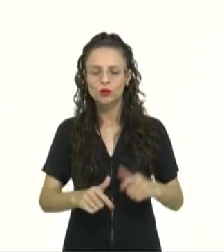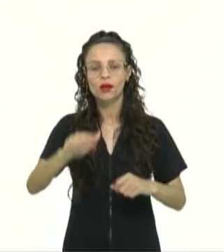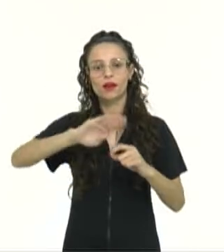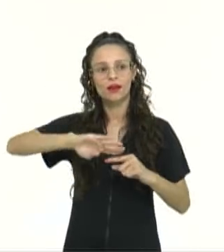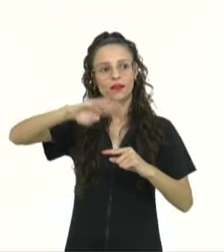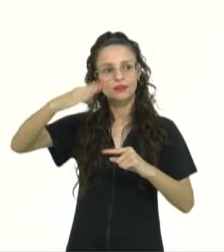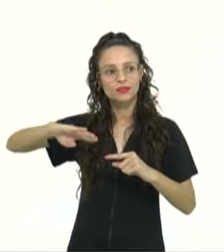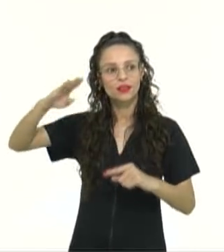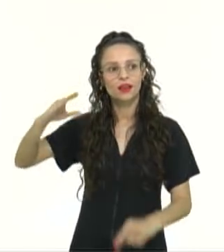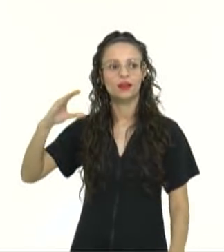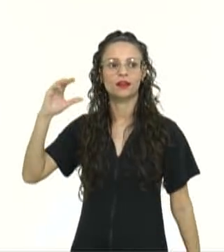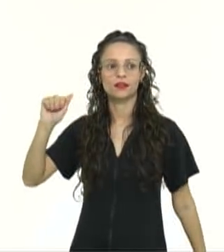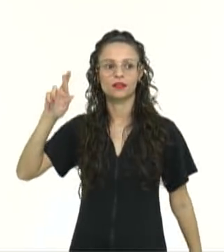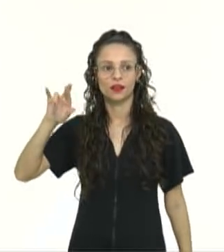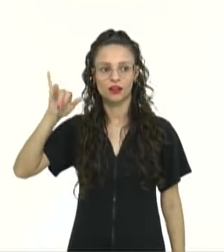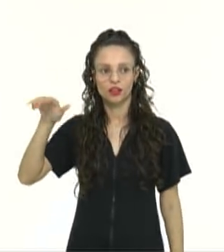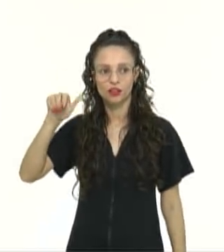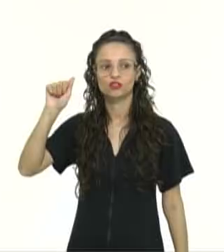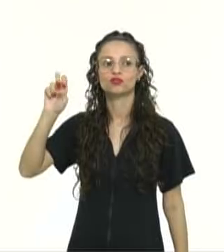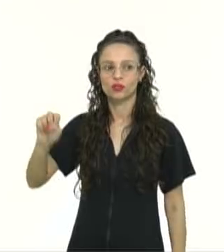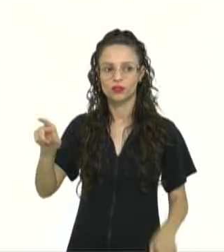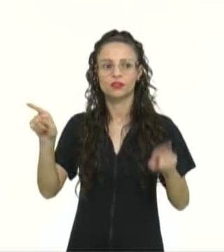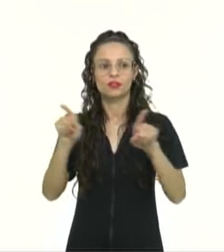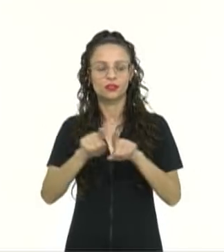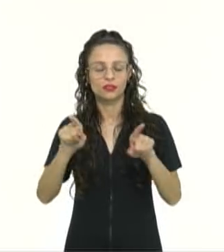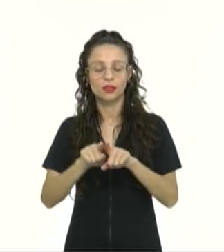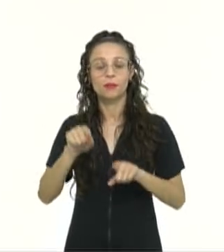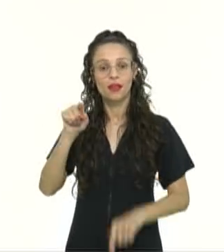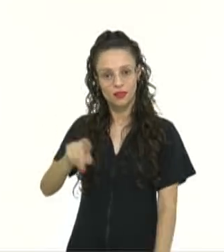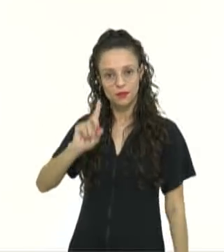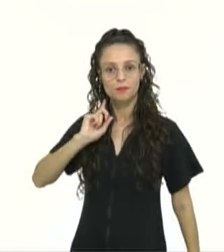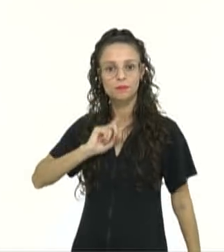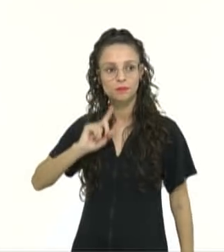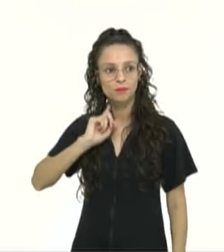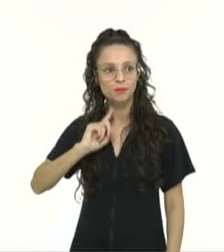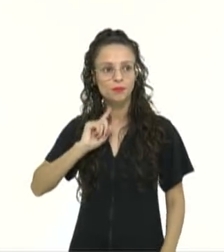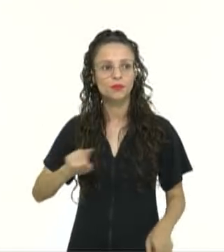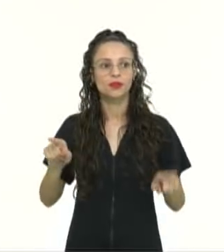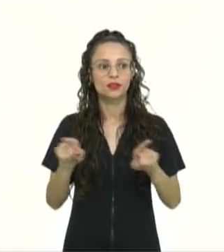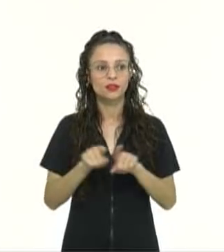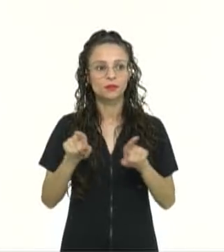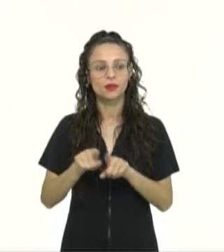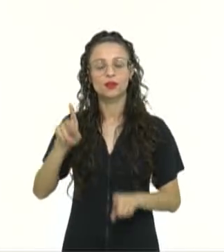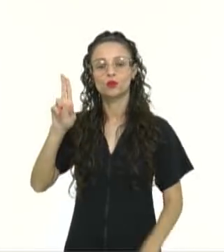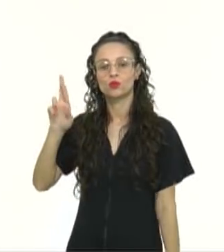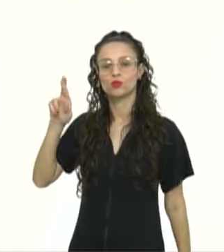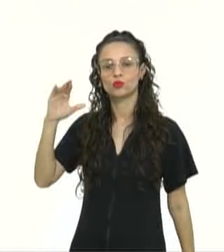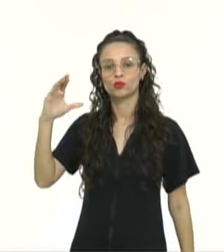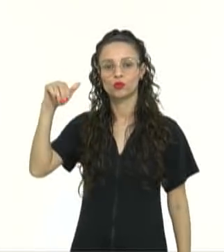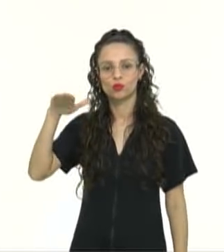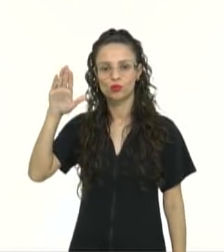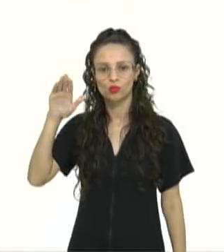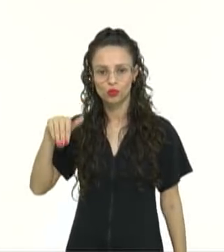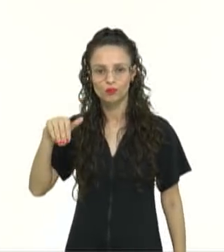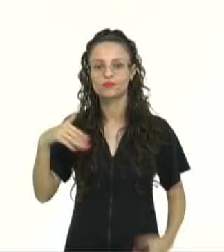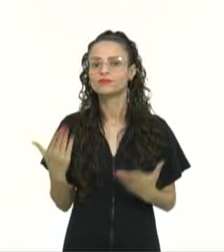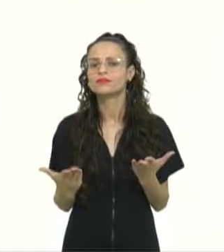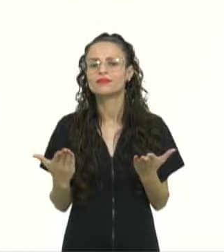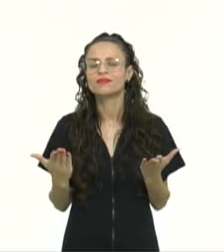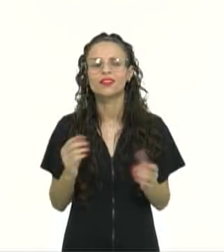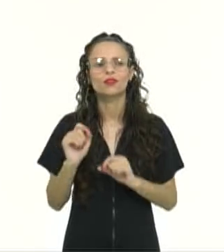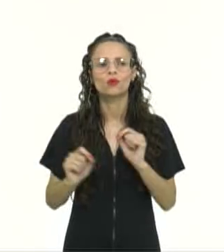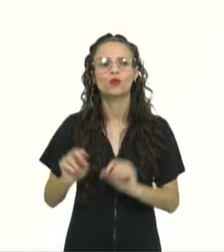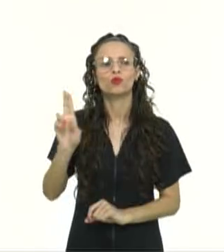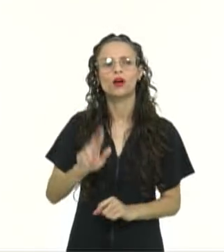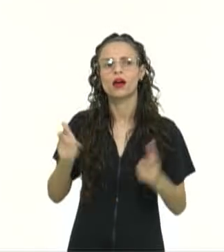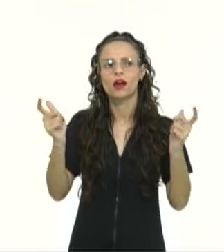do Carajás, no quadrilátero ferrífero e no maciço de Urucum. Onde que ela é